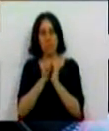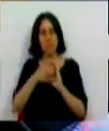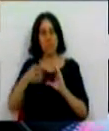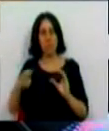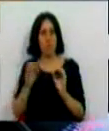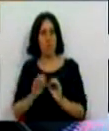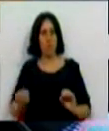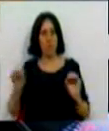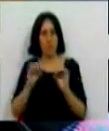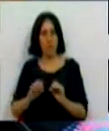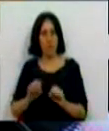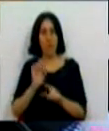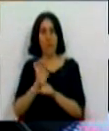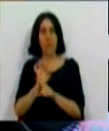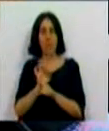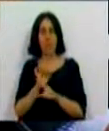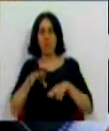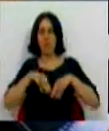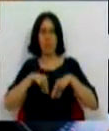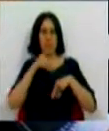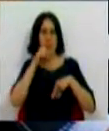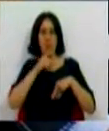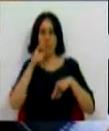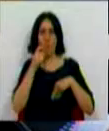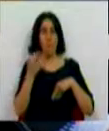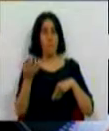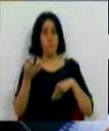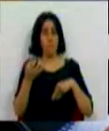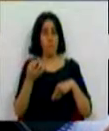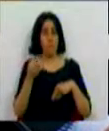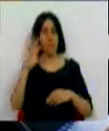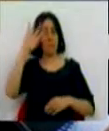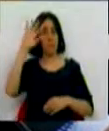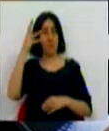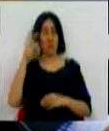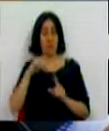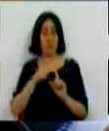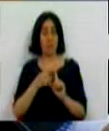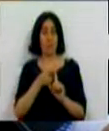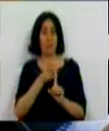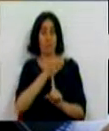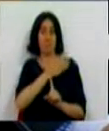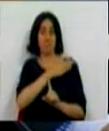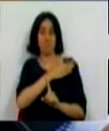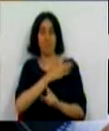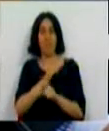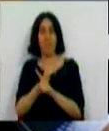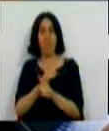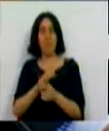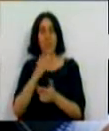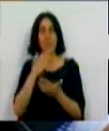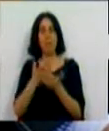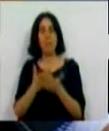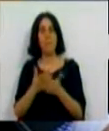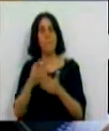desburocratizado. Em vez da discriminação inaceitável como acontecia nos anos anteriores, com base em